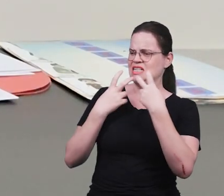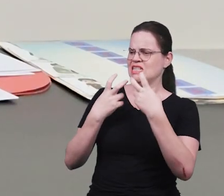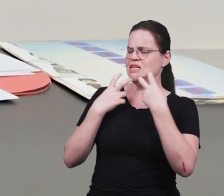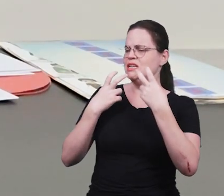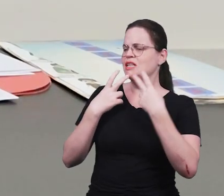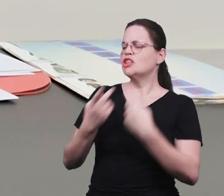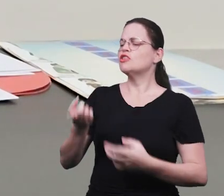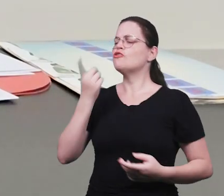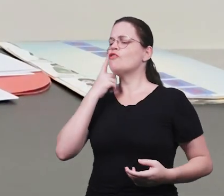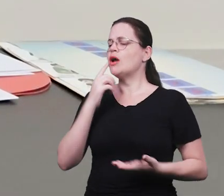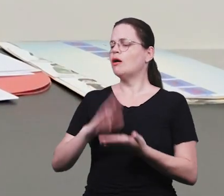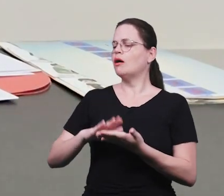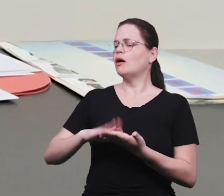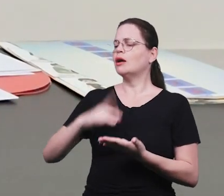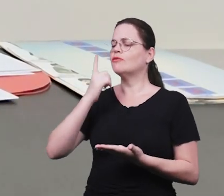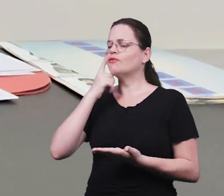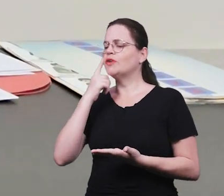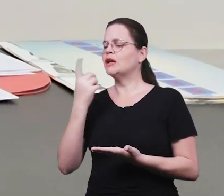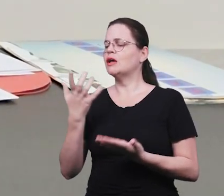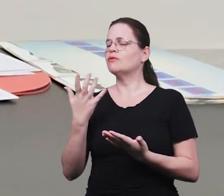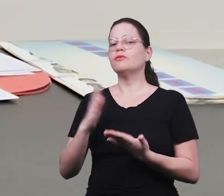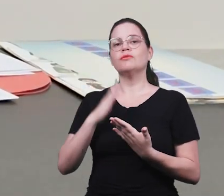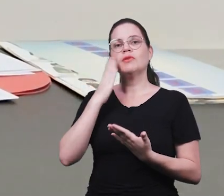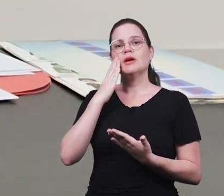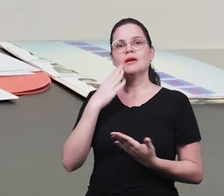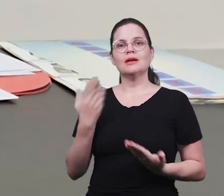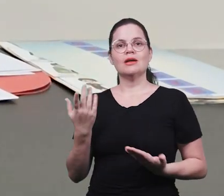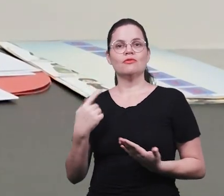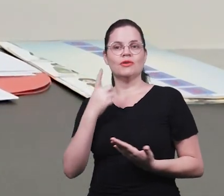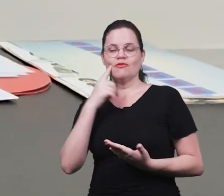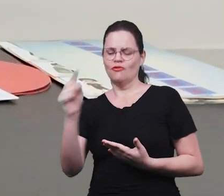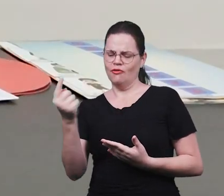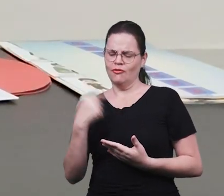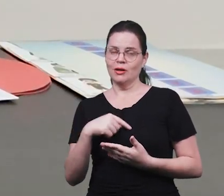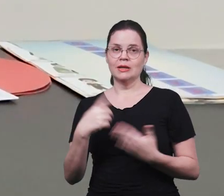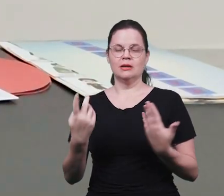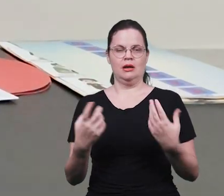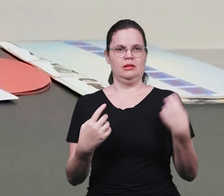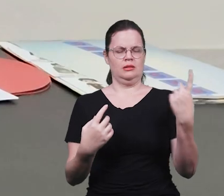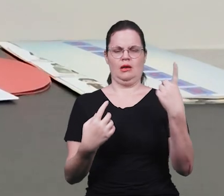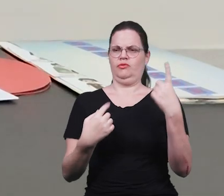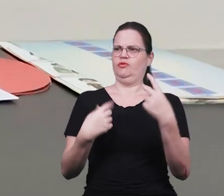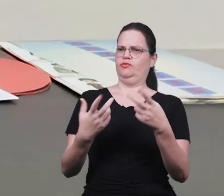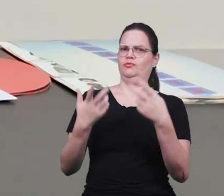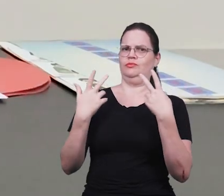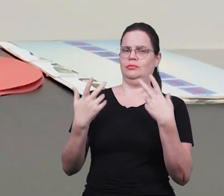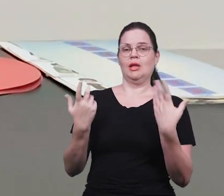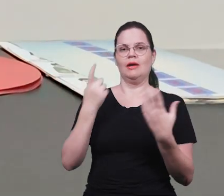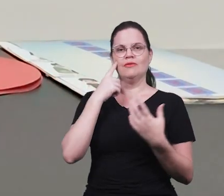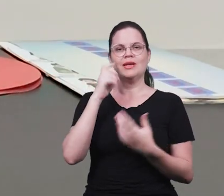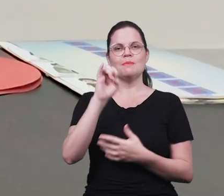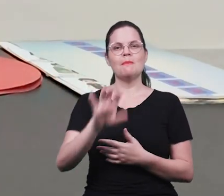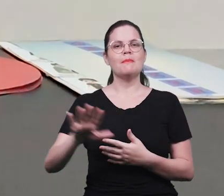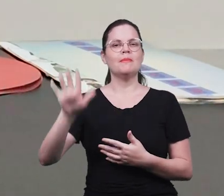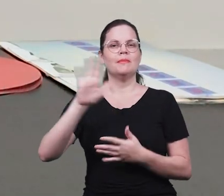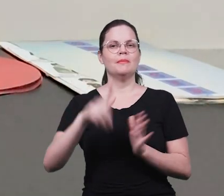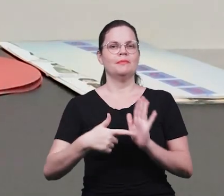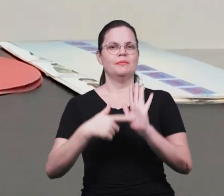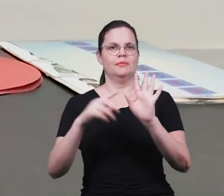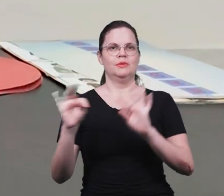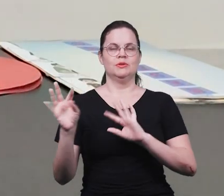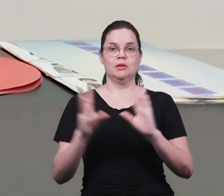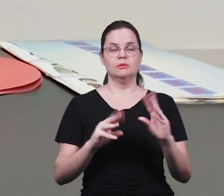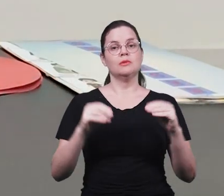o exército e o povo com medo. E nesse contexto, então, Davi se dispõe, né, a